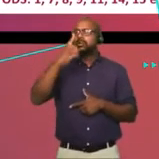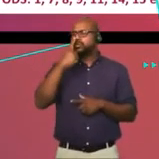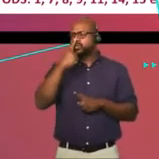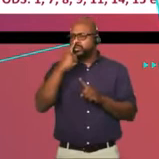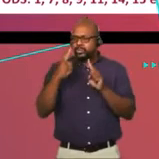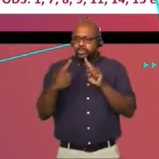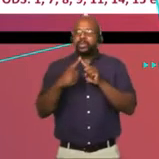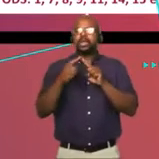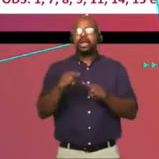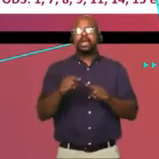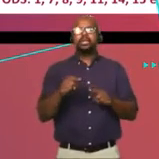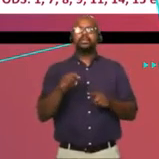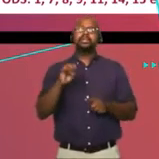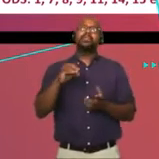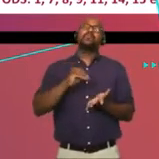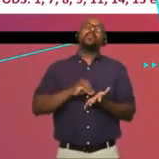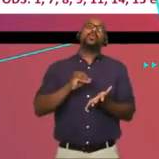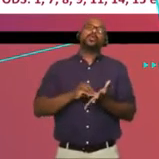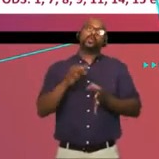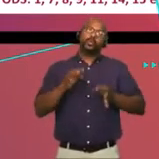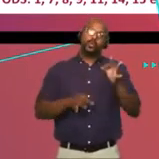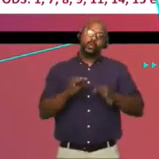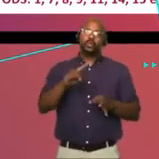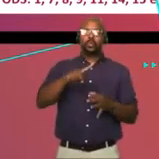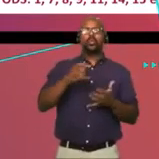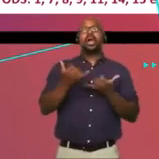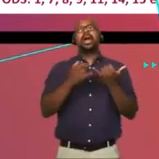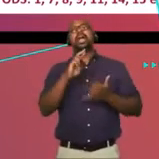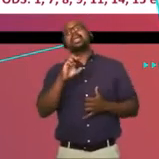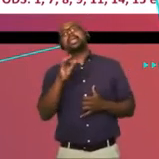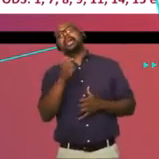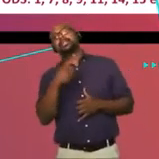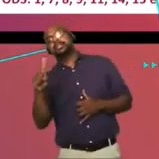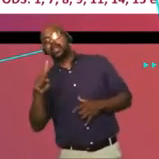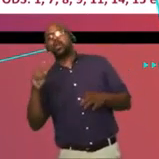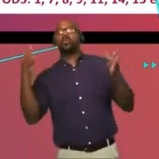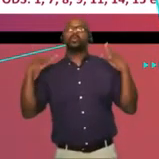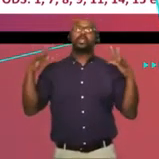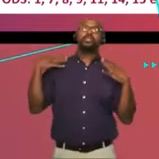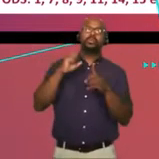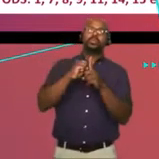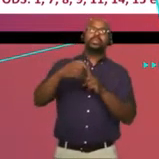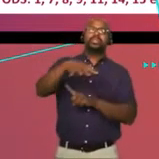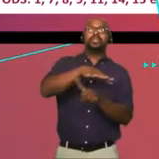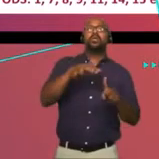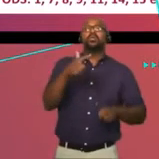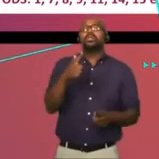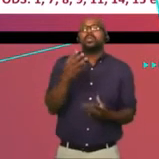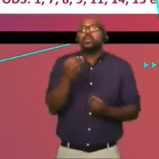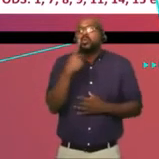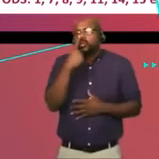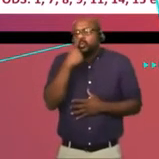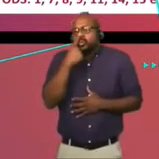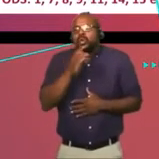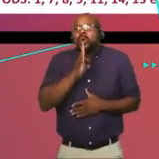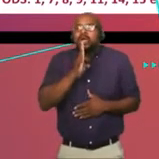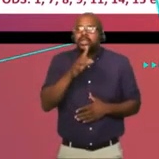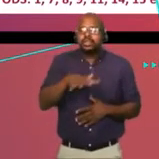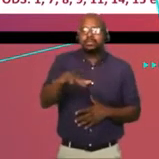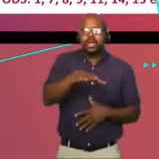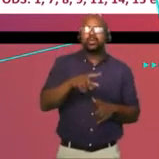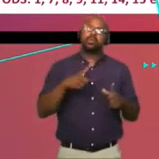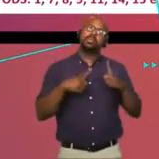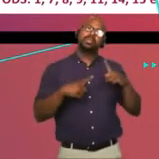perto se eu Fui injusto com a recreação ao culturismo social você me perdoa que eu não tenho tanto conhecimento dessas áreas